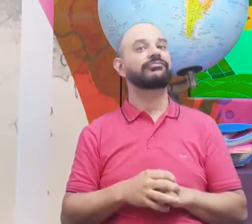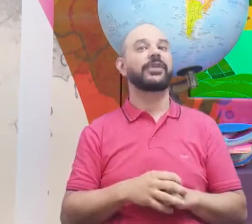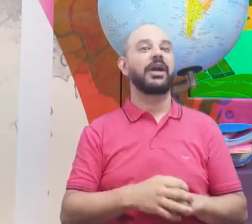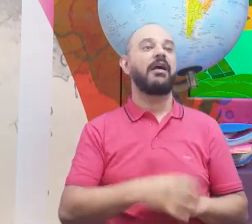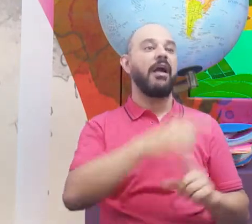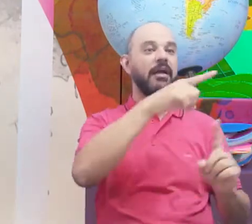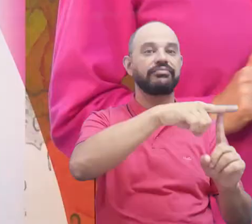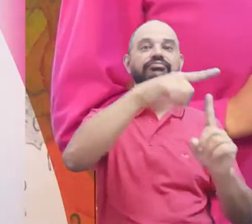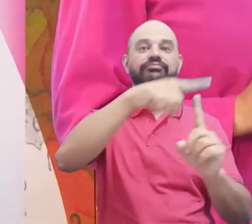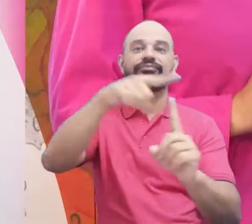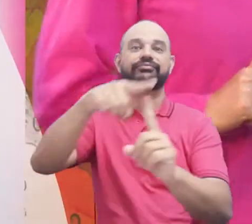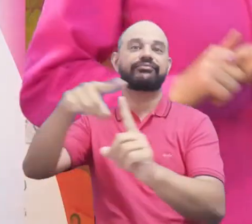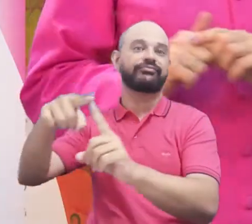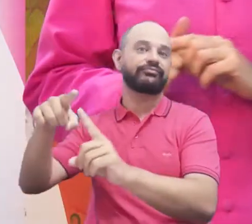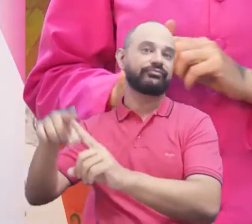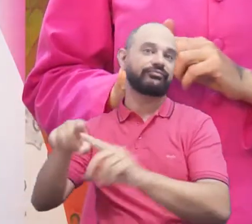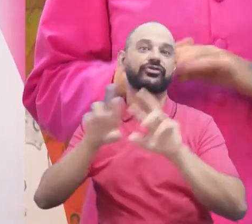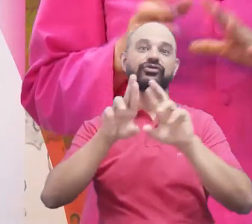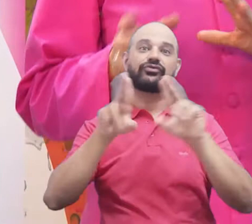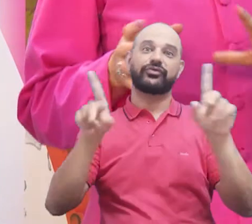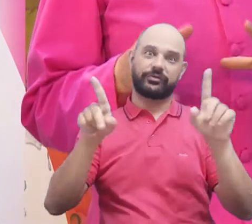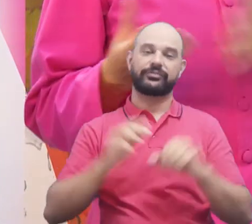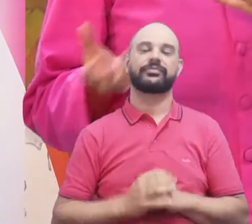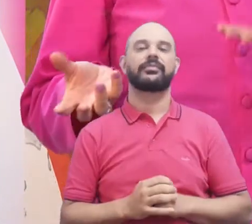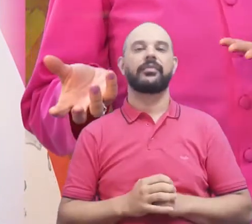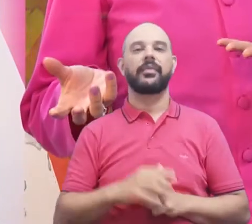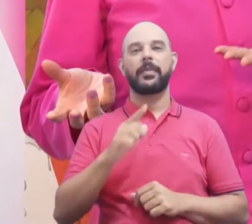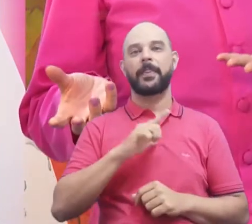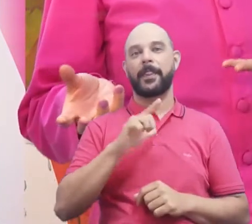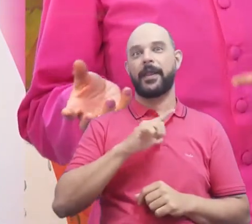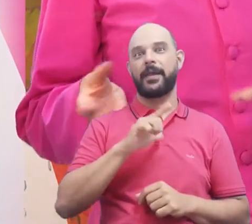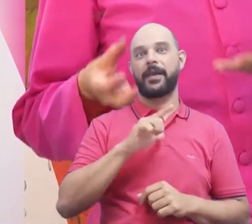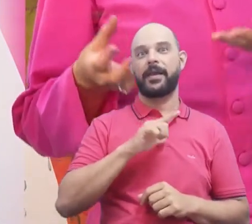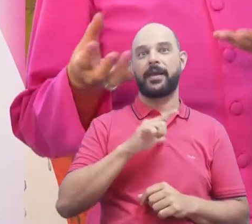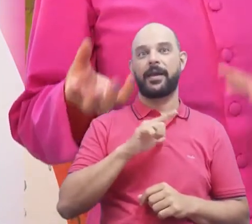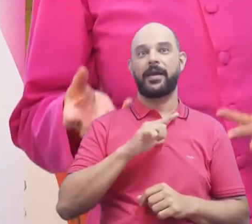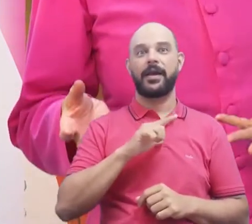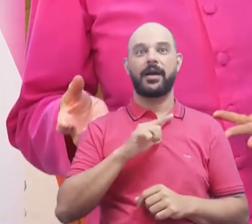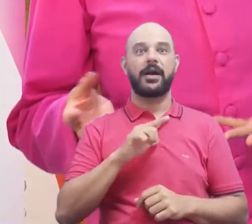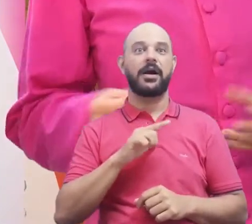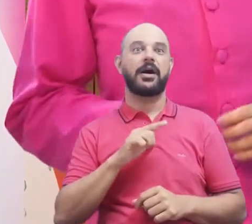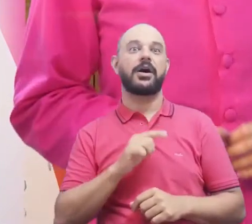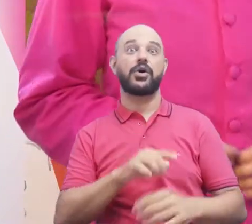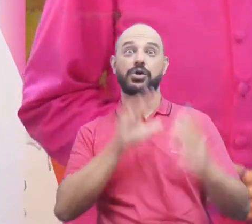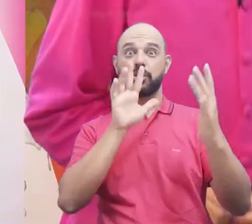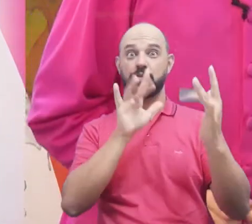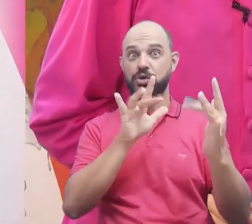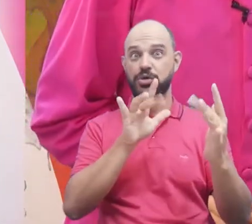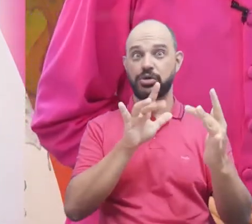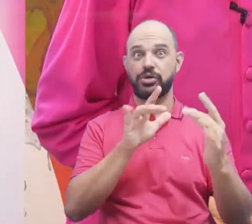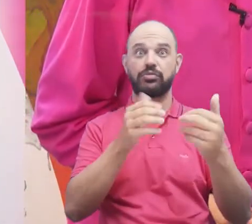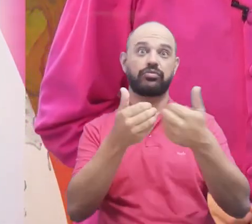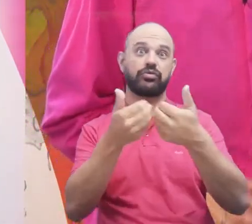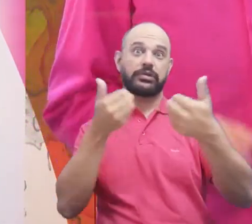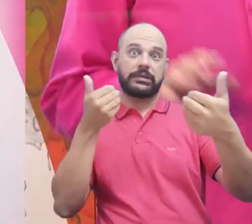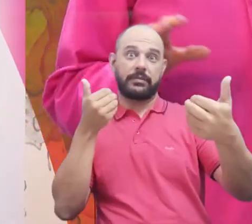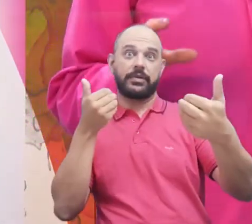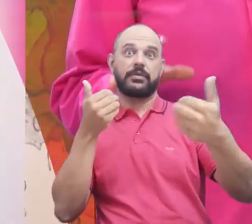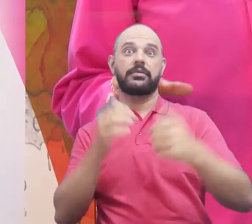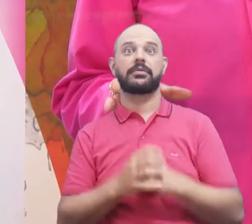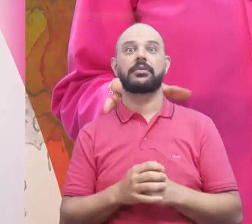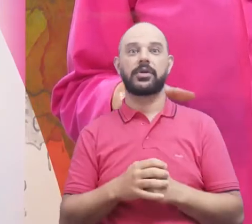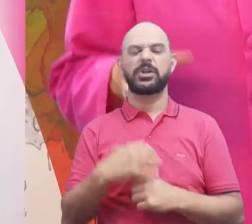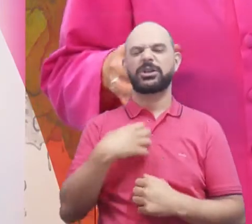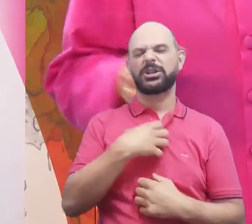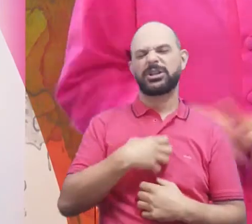espécie para espécie. Tem o canto de núpcias, que é o mais famoso, o de separação, o